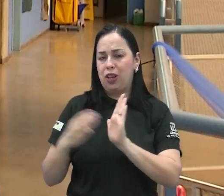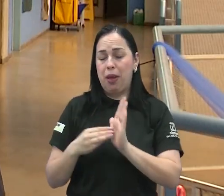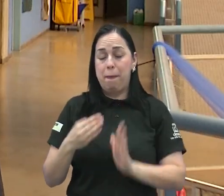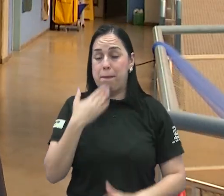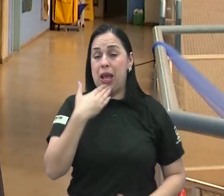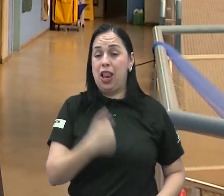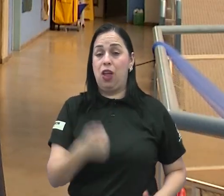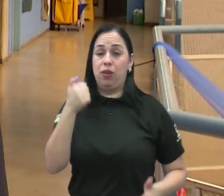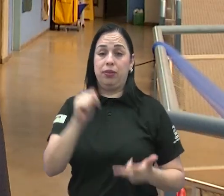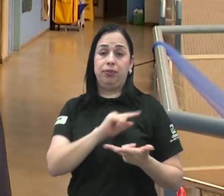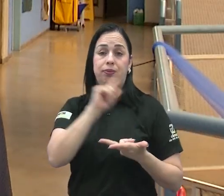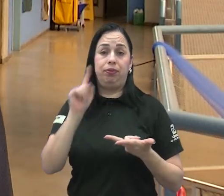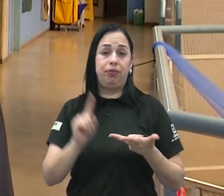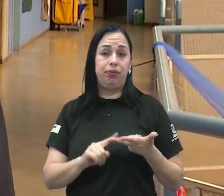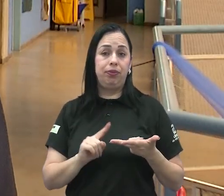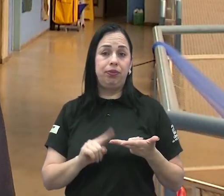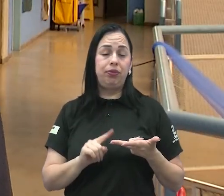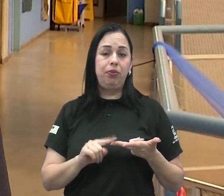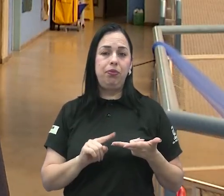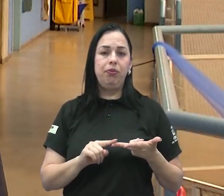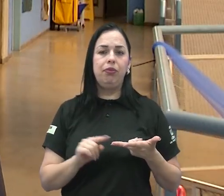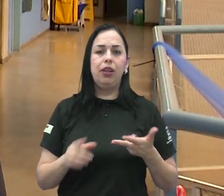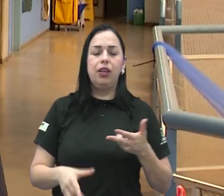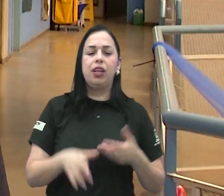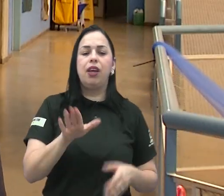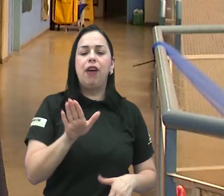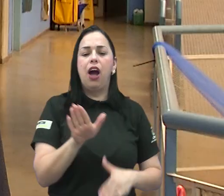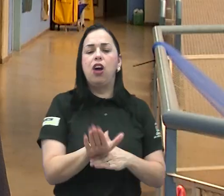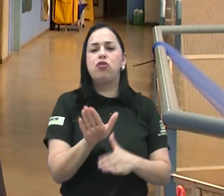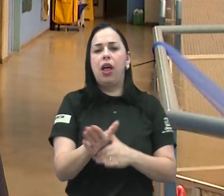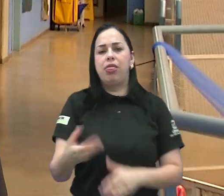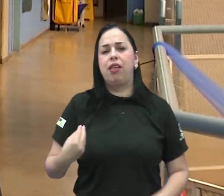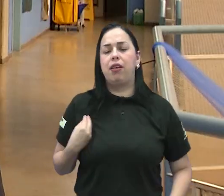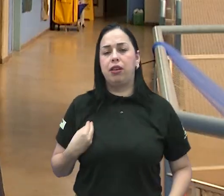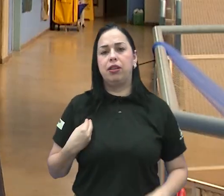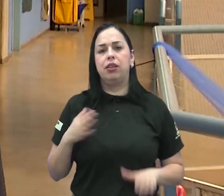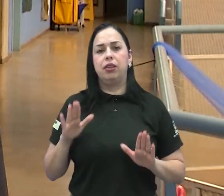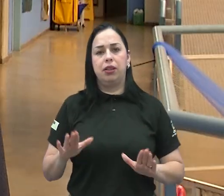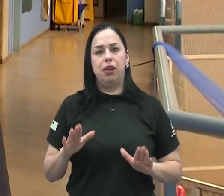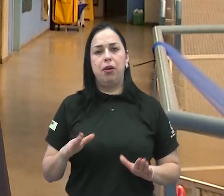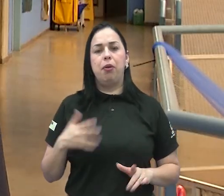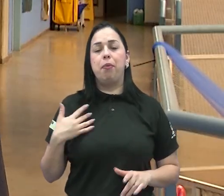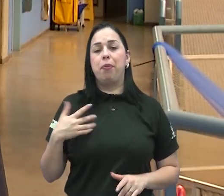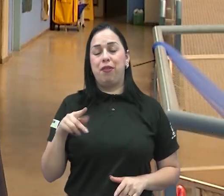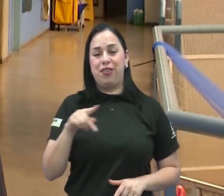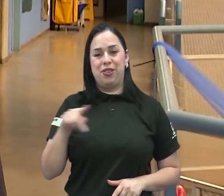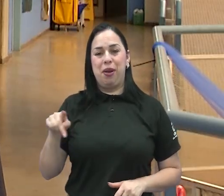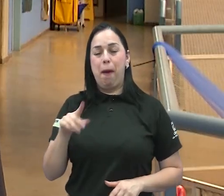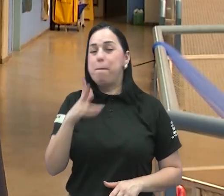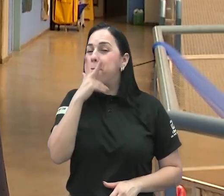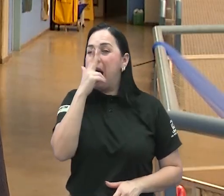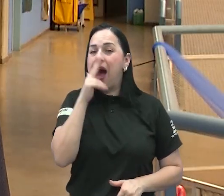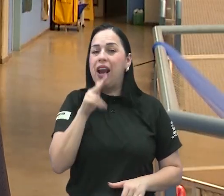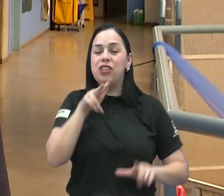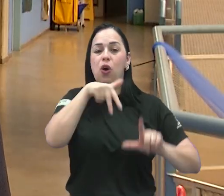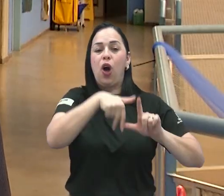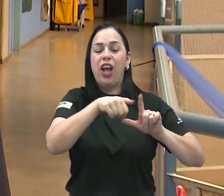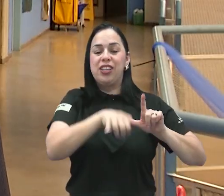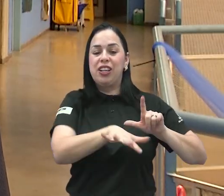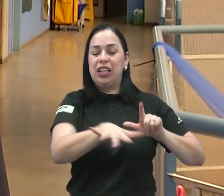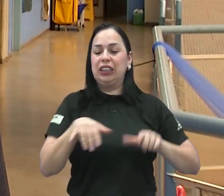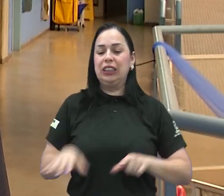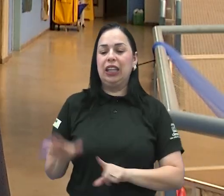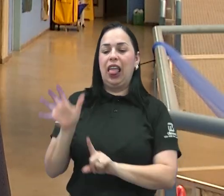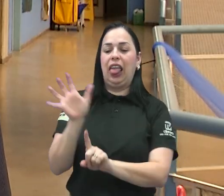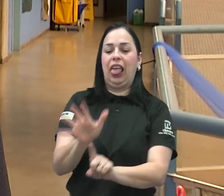o método mais eficiente, o que vai agregar mais para a vida do aluno, porque, como eu disse, o professor é influenciador,